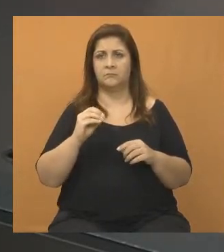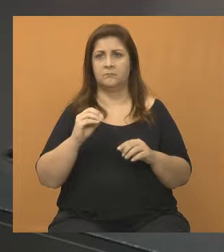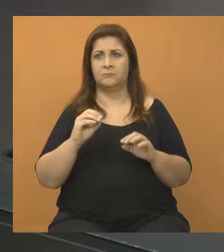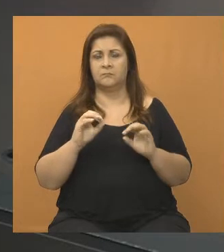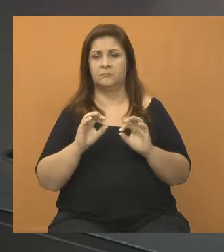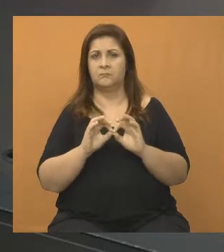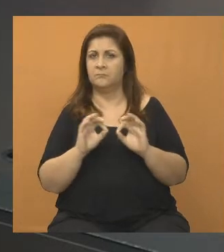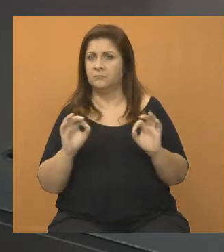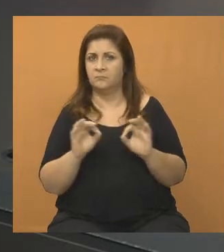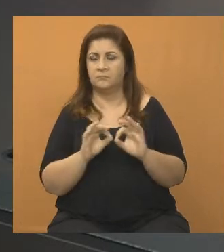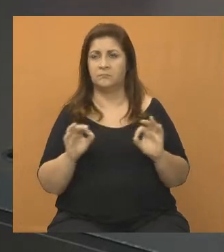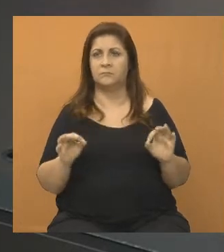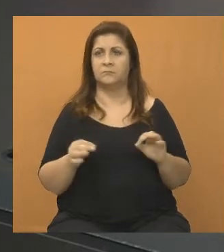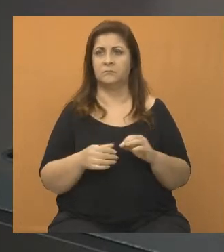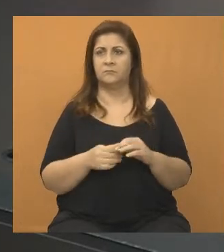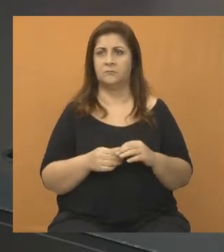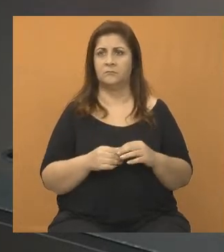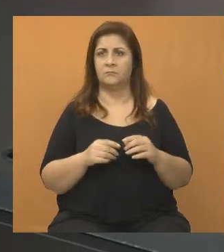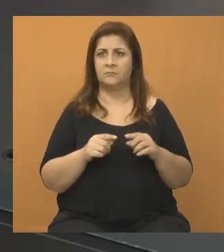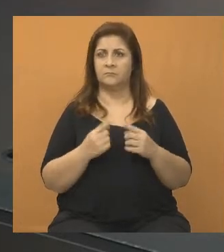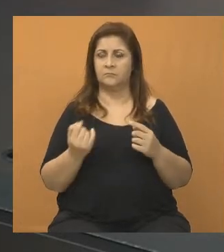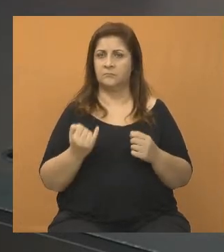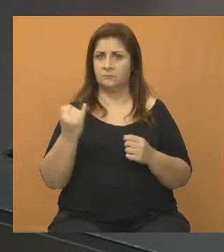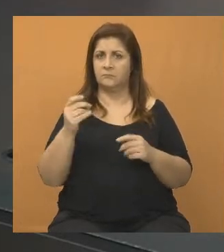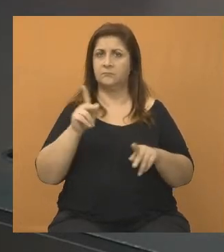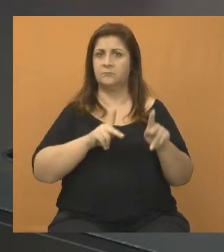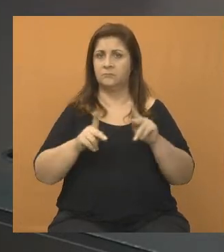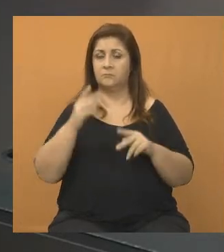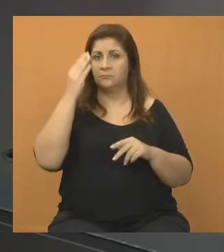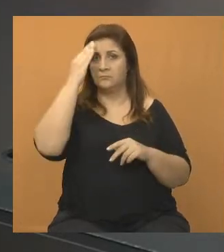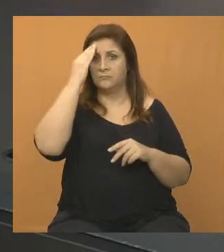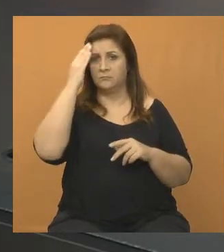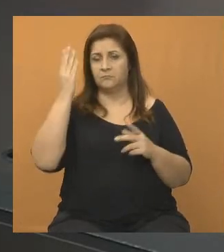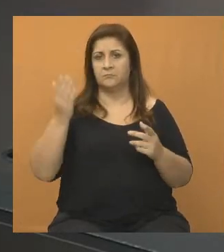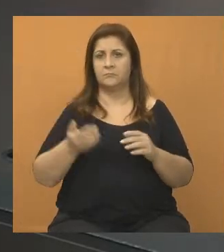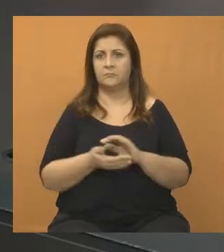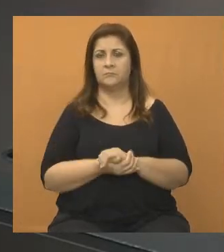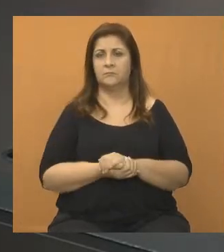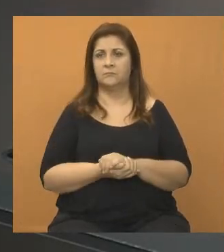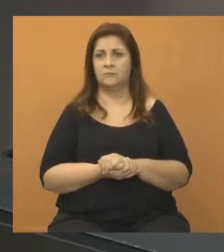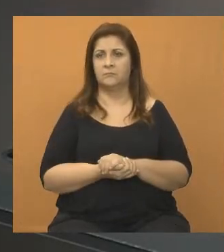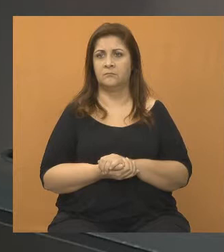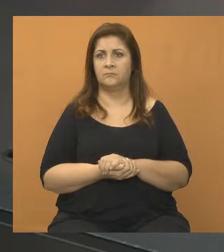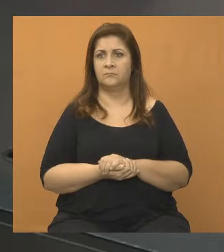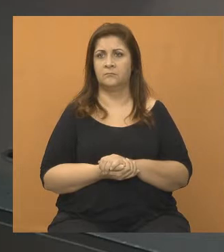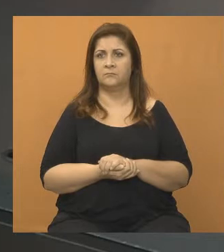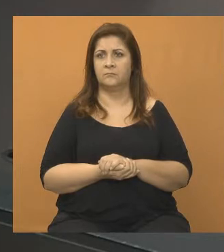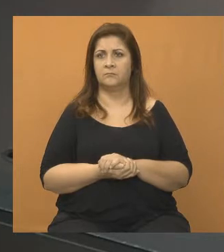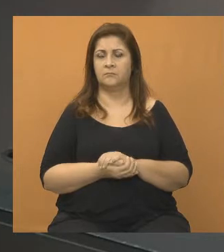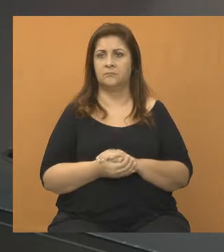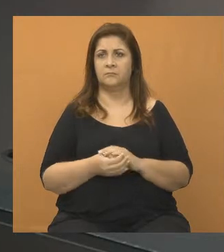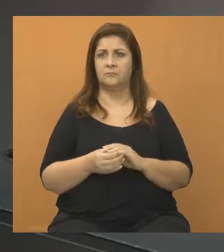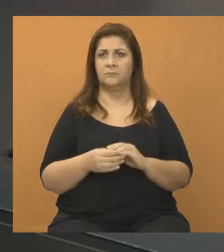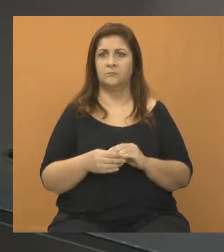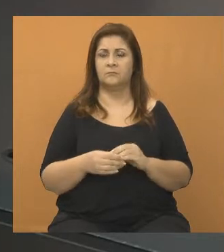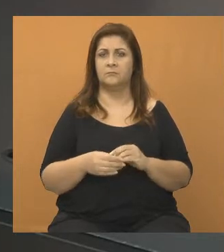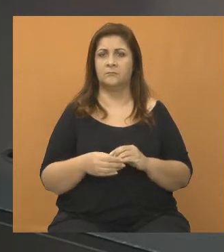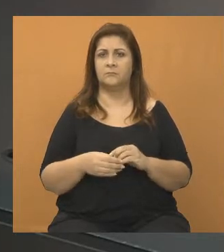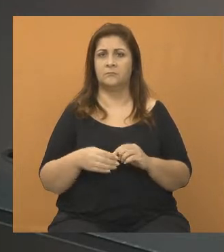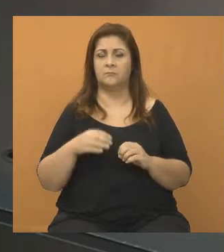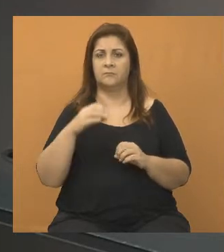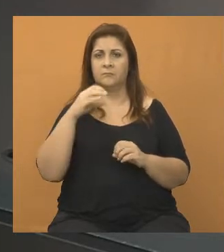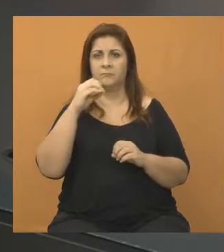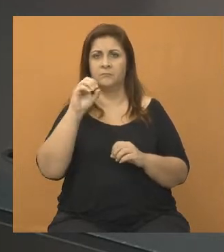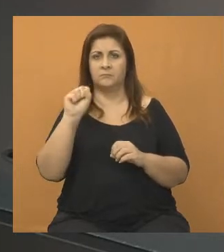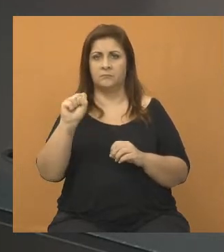para a gente mergulhar nos temas aqui, mas é importante a população saber com relação a isso. Outra questão é o seguinte, da OS, tá? Lá no